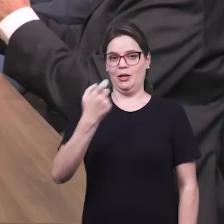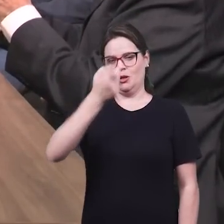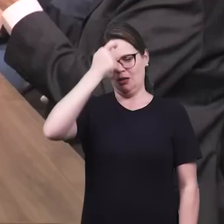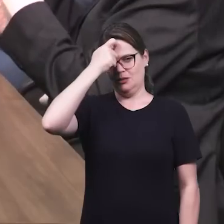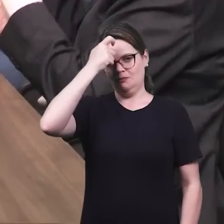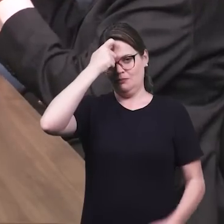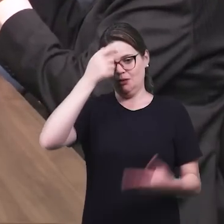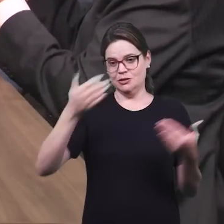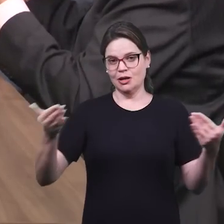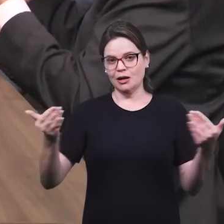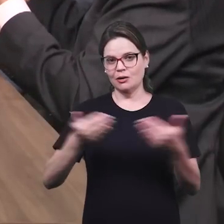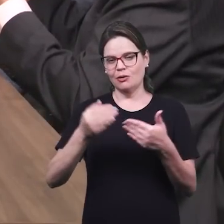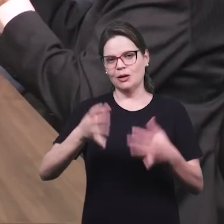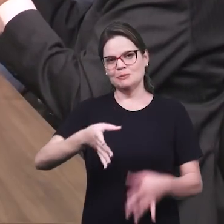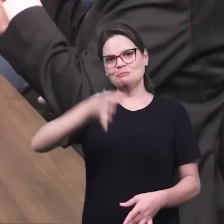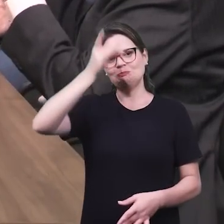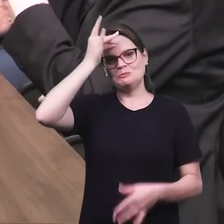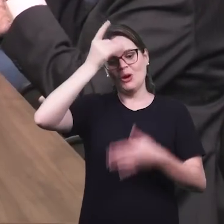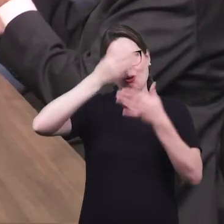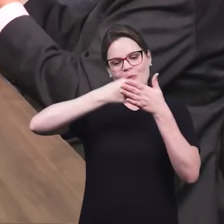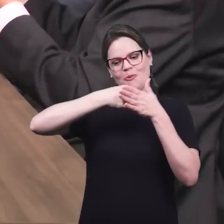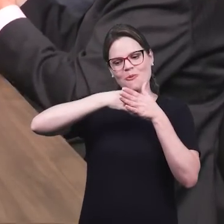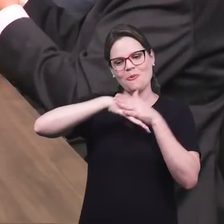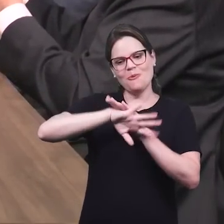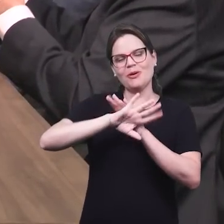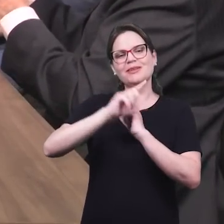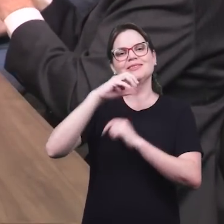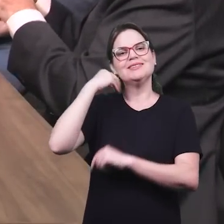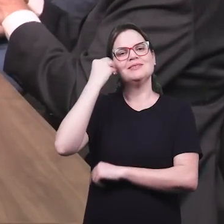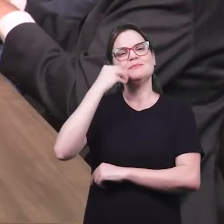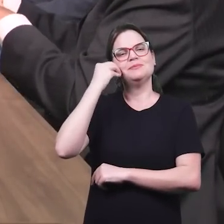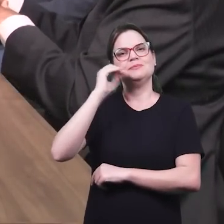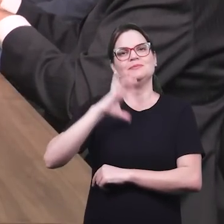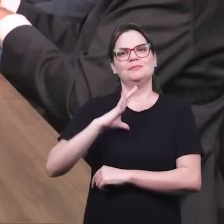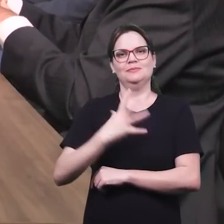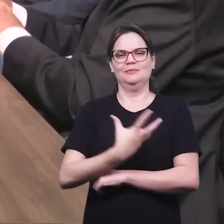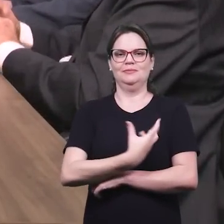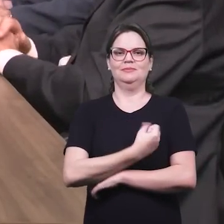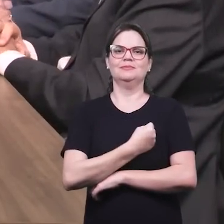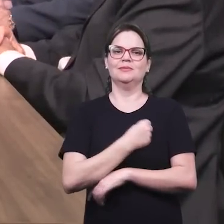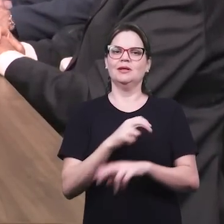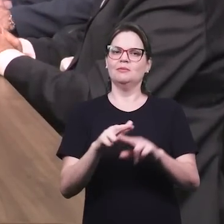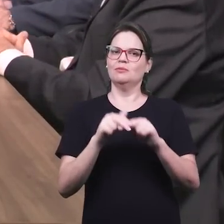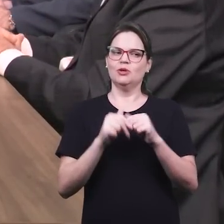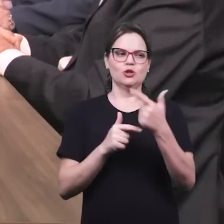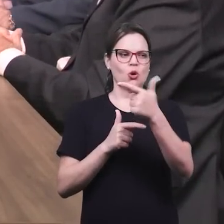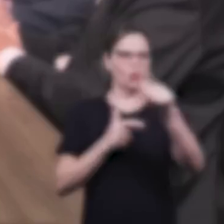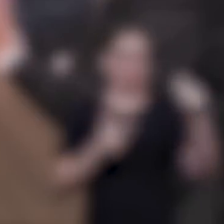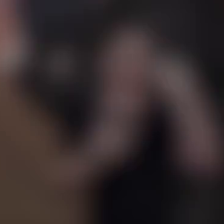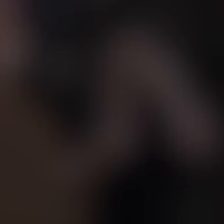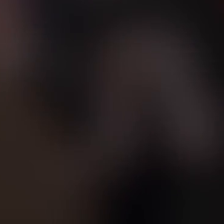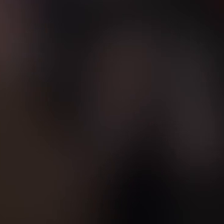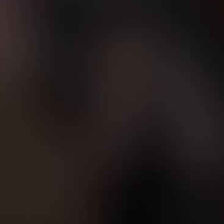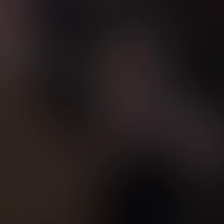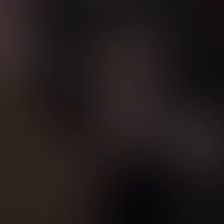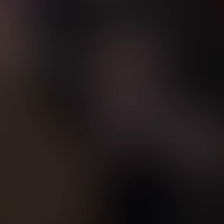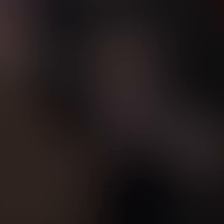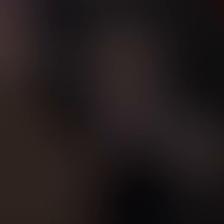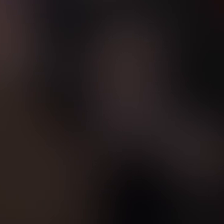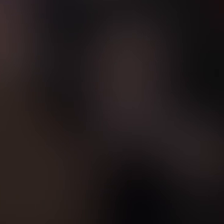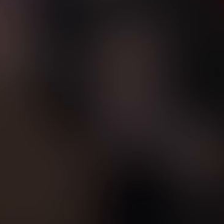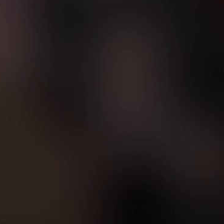agora guarda na memória a experiência de salvação. E isso ninguém pode tirar. Maravilha.